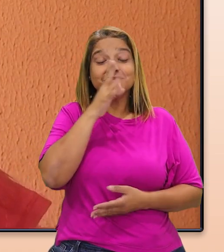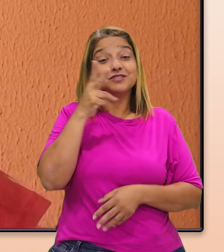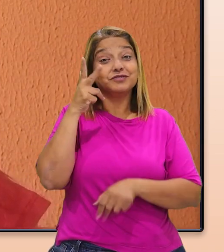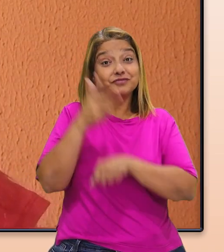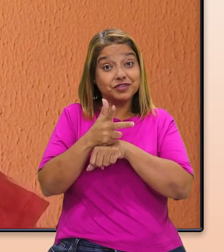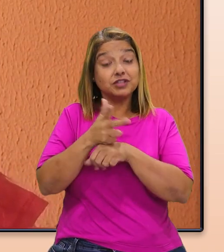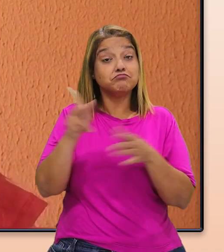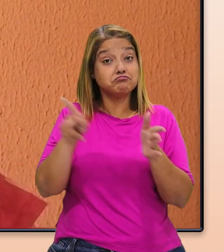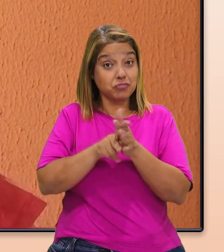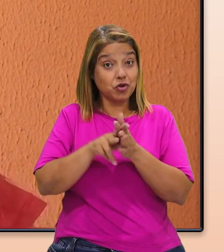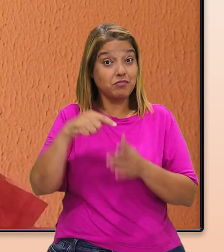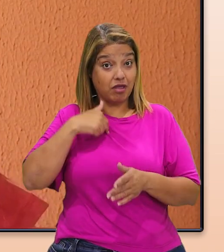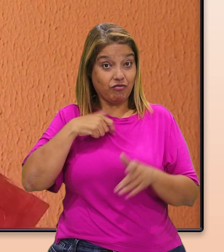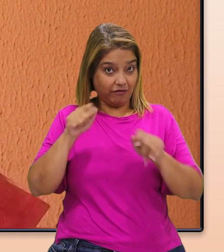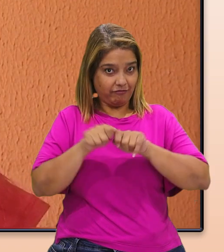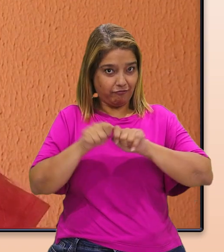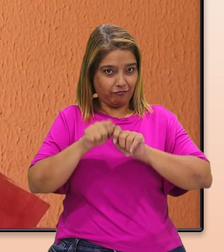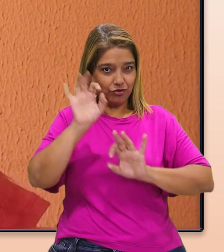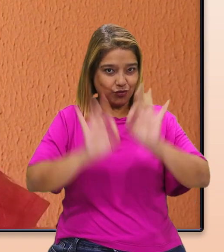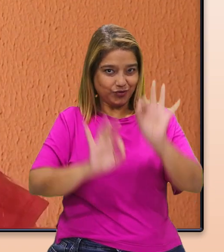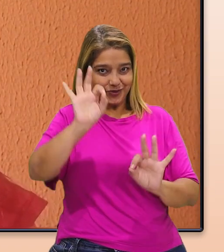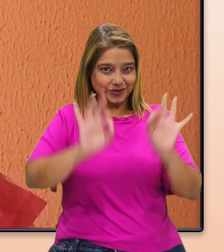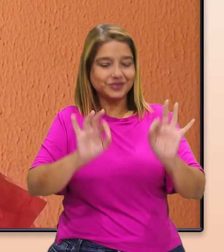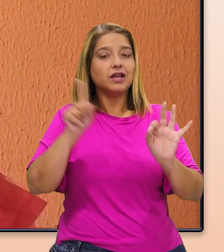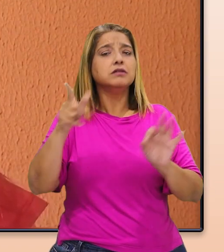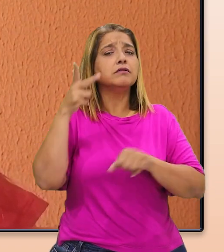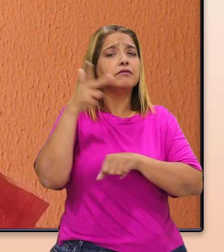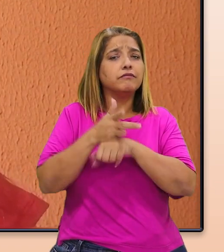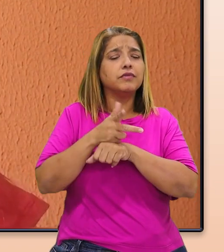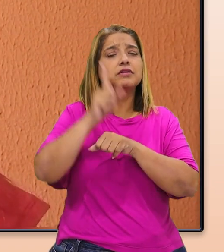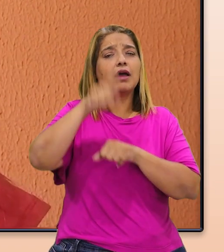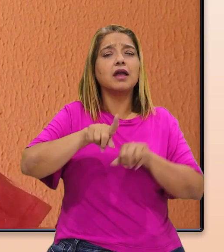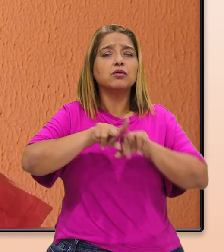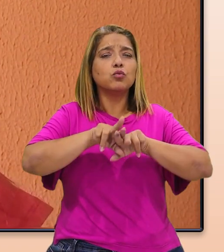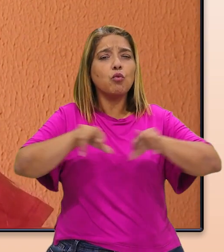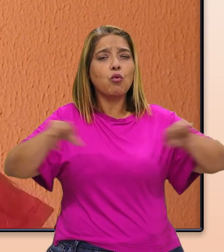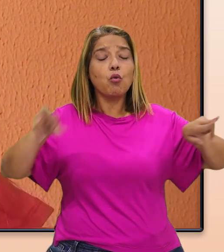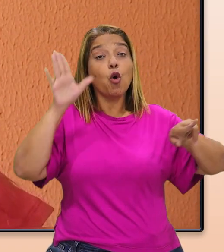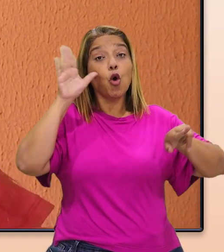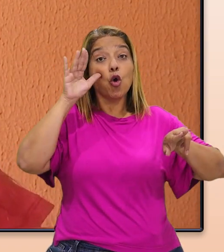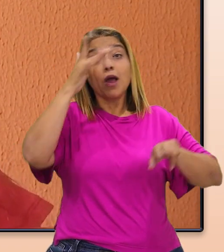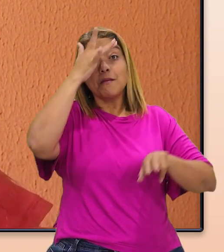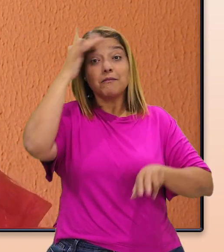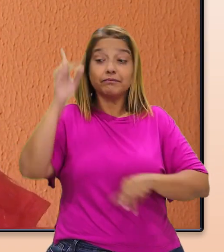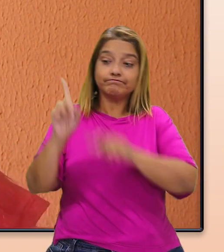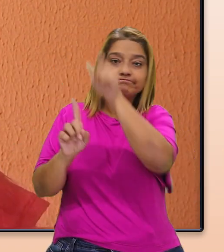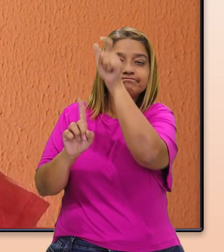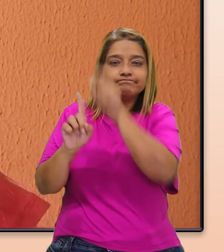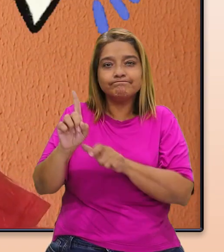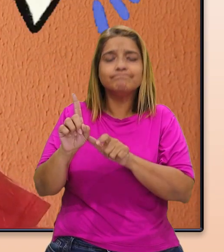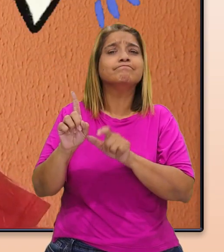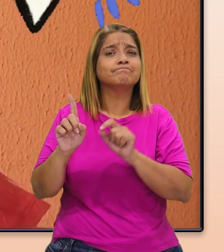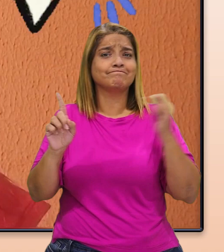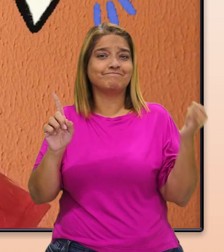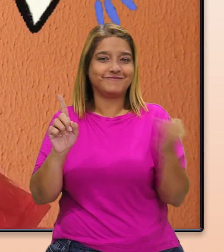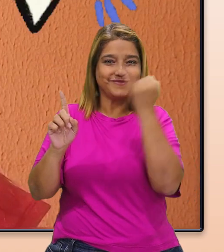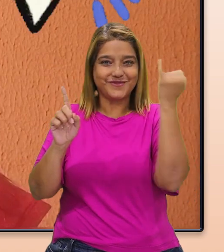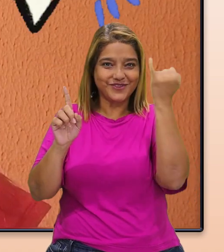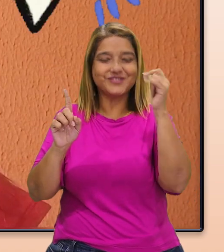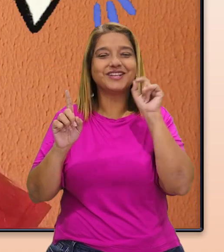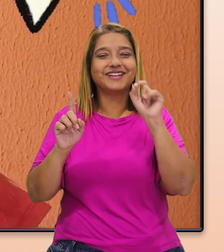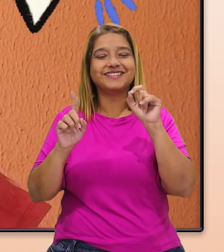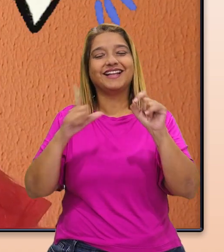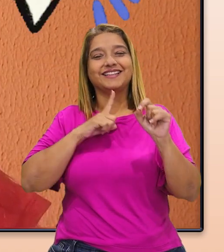a assistirem um vídeo produzido por mim este vídeo fala sobre curiosidades de uma personalidade